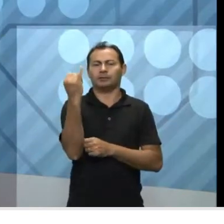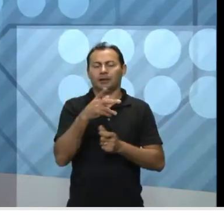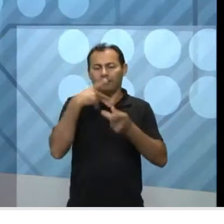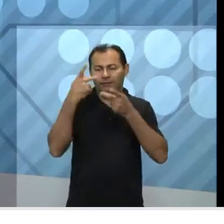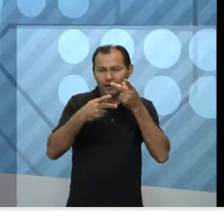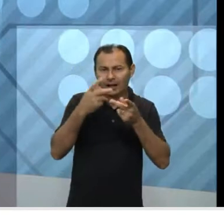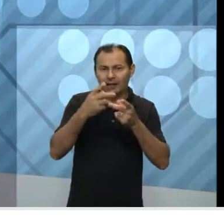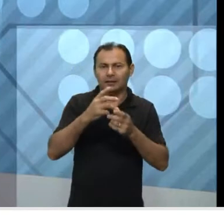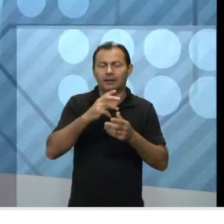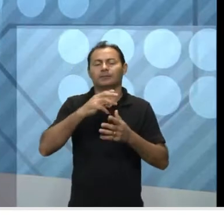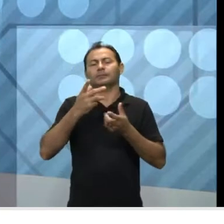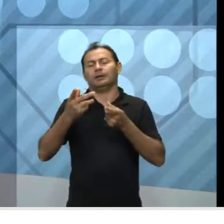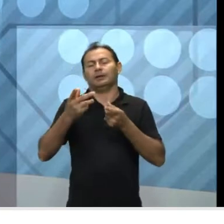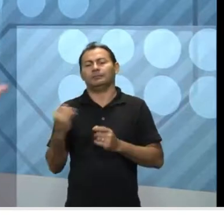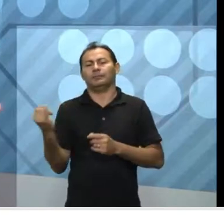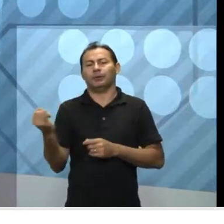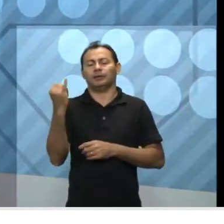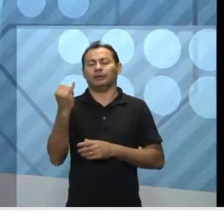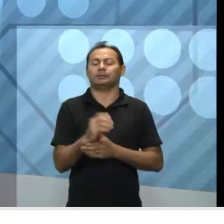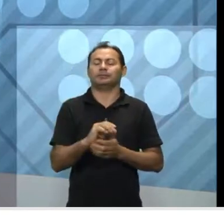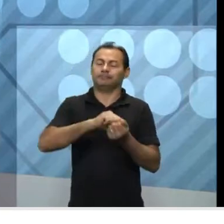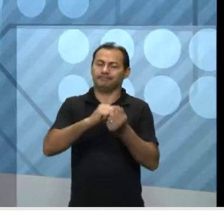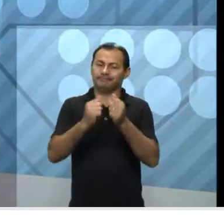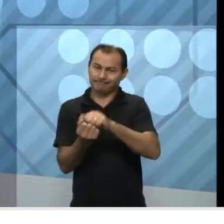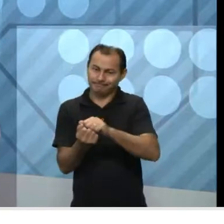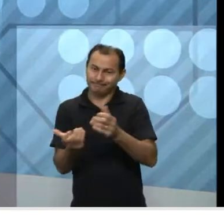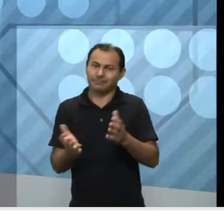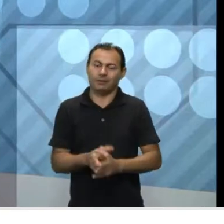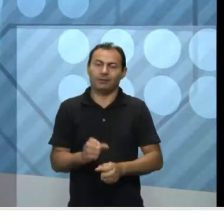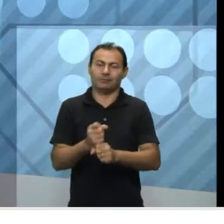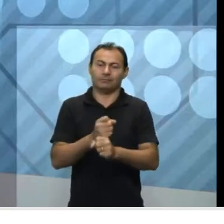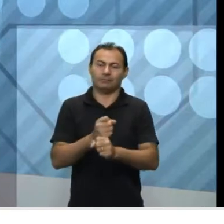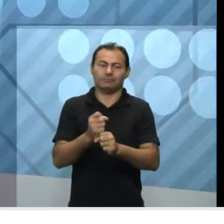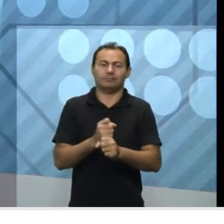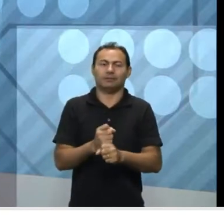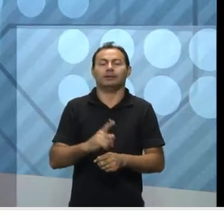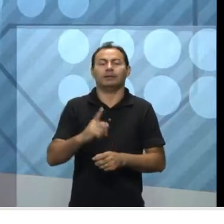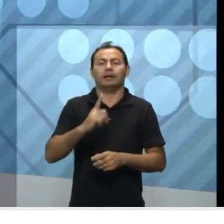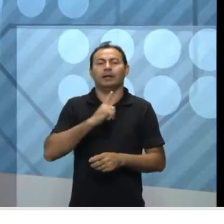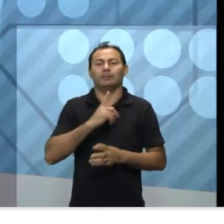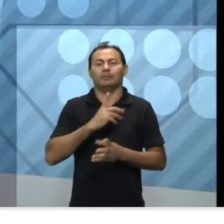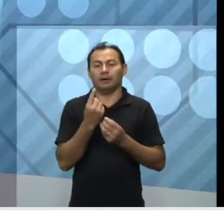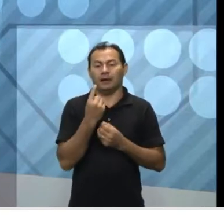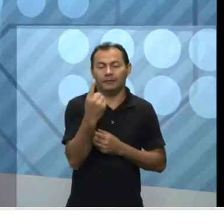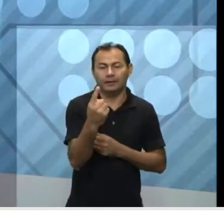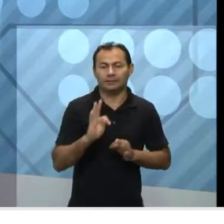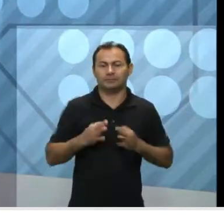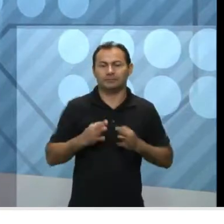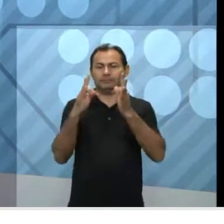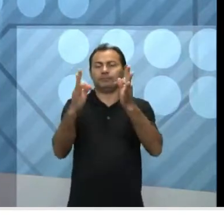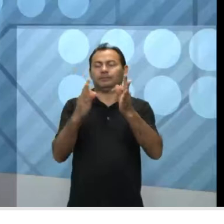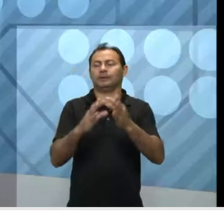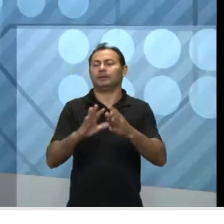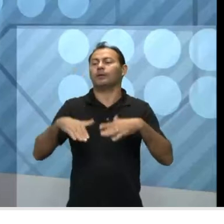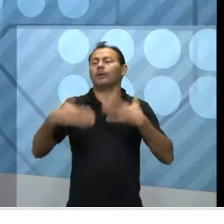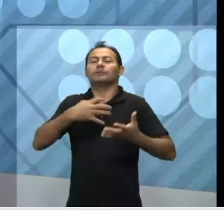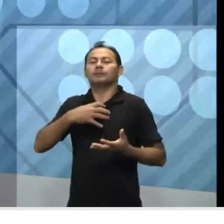reabilitação. Então foi uma época onde houve muito avanço da tecnologia. Em qual sentido? Já respondendo quais são